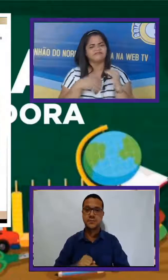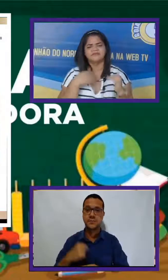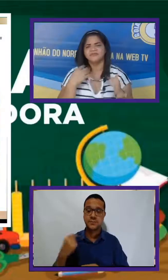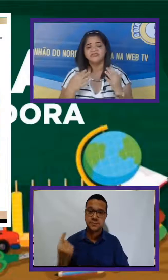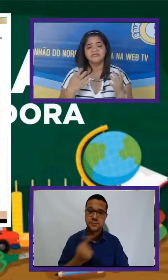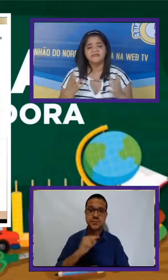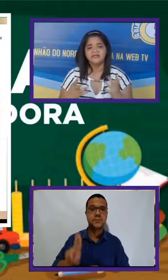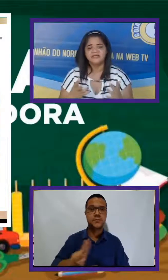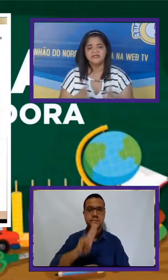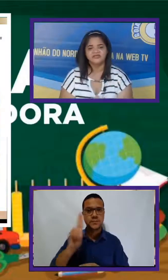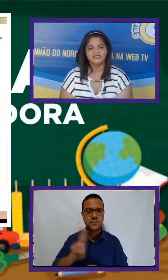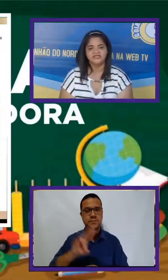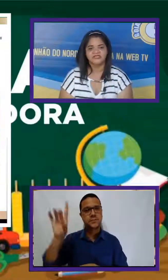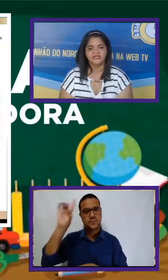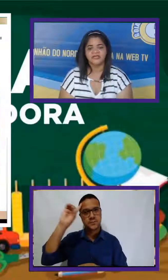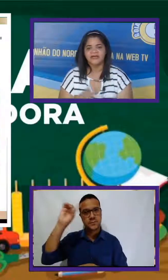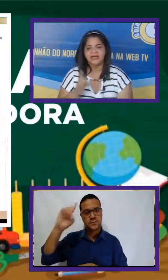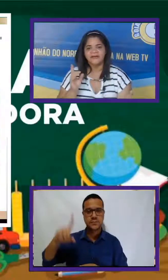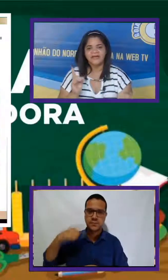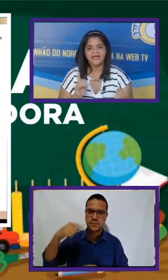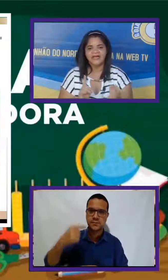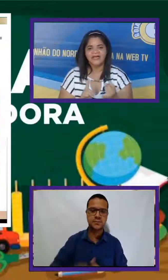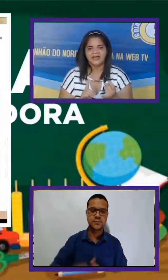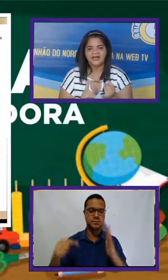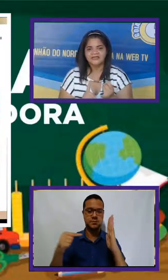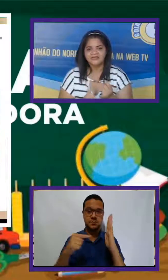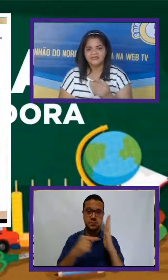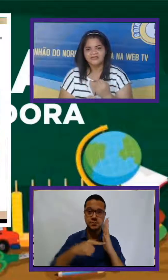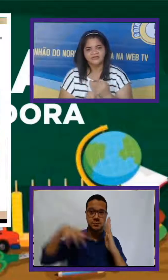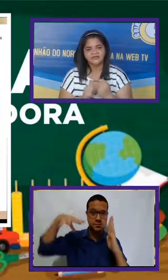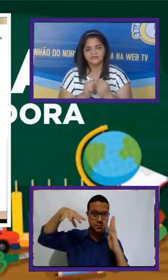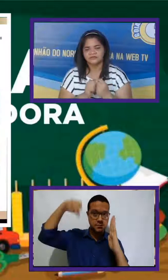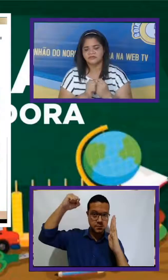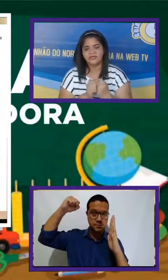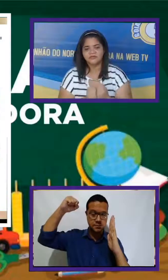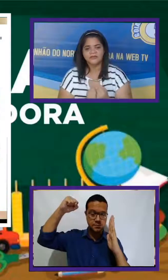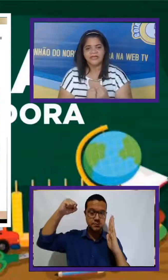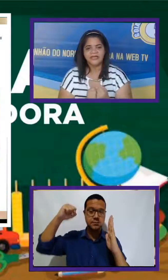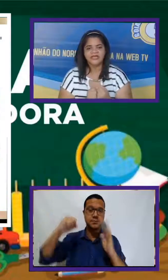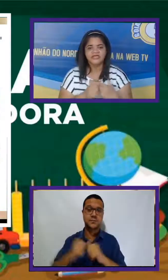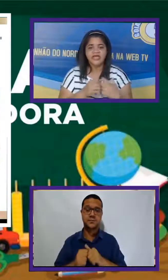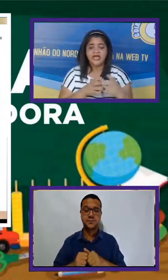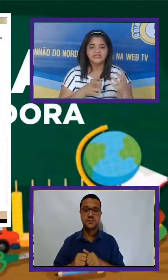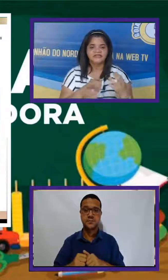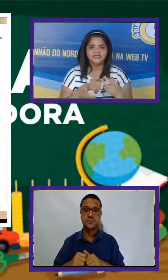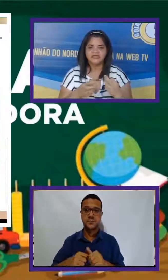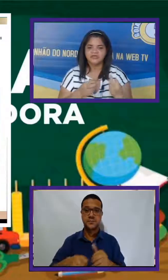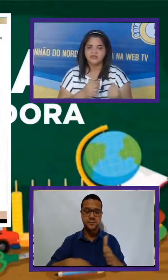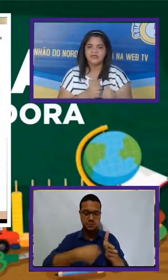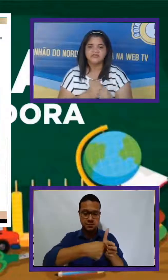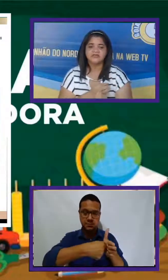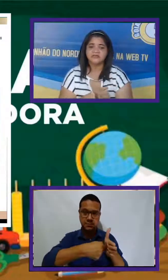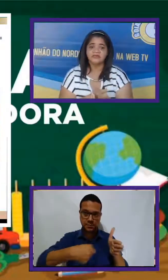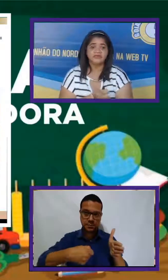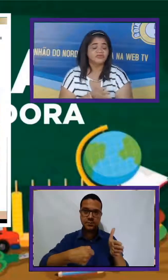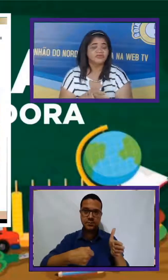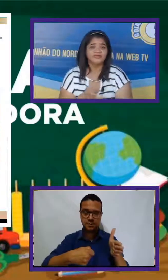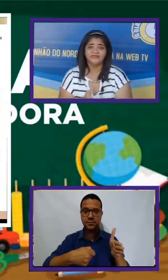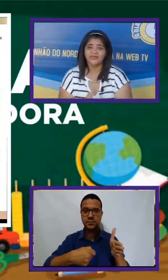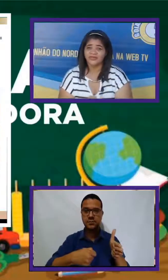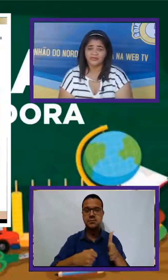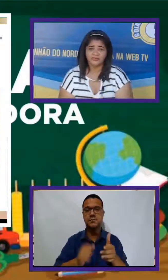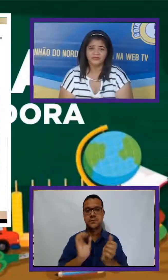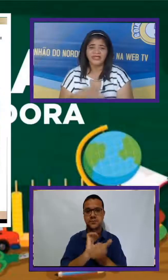A gente vai Utilizar medidas No dia a dia Apagar As lâmpadas Quando sair do ambiente A gente vai tirar Da tomada Os